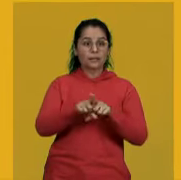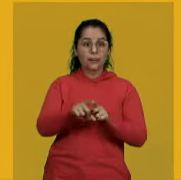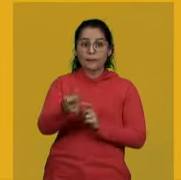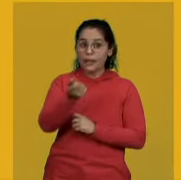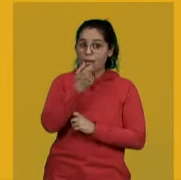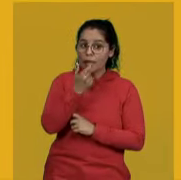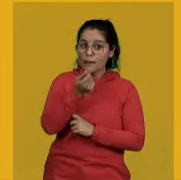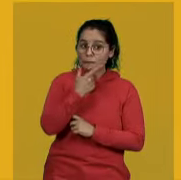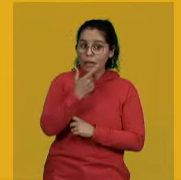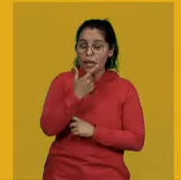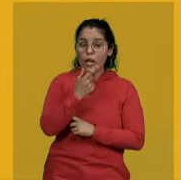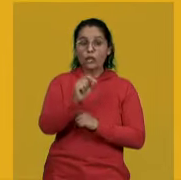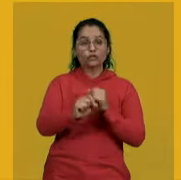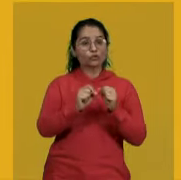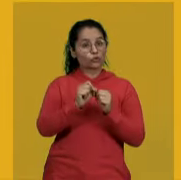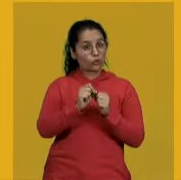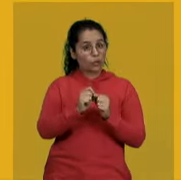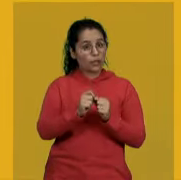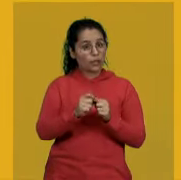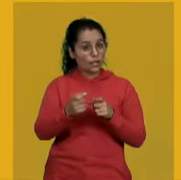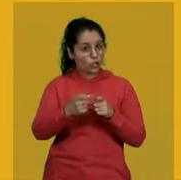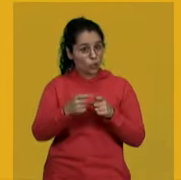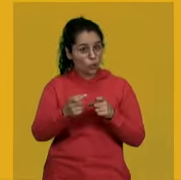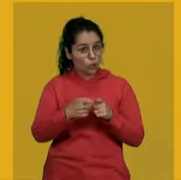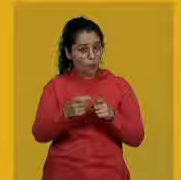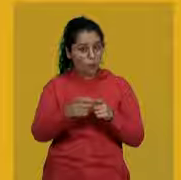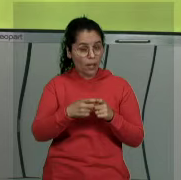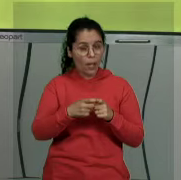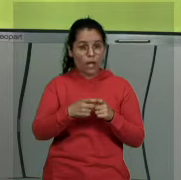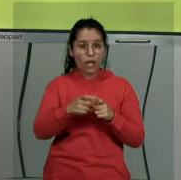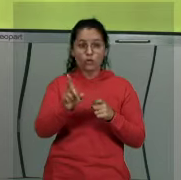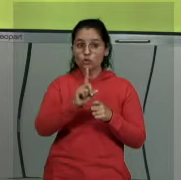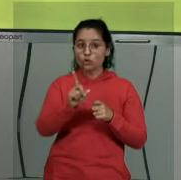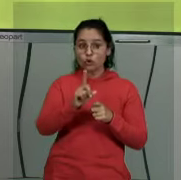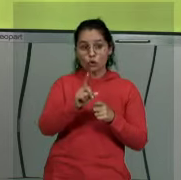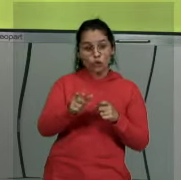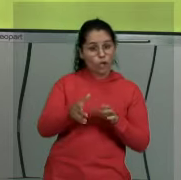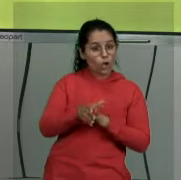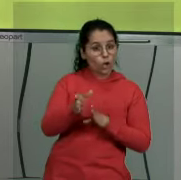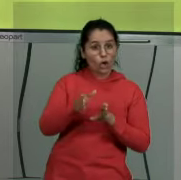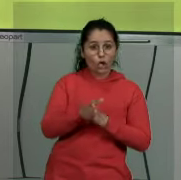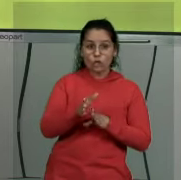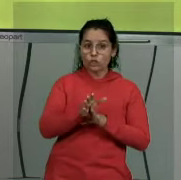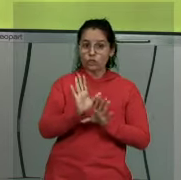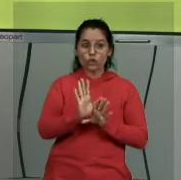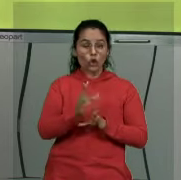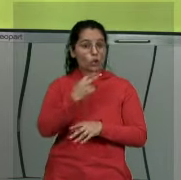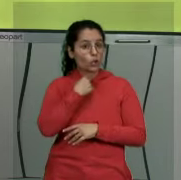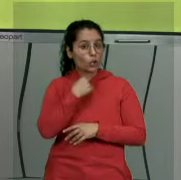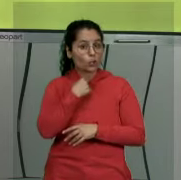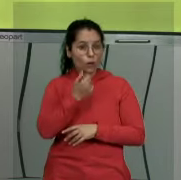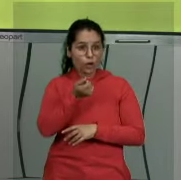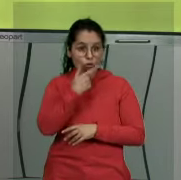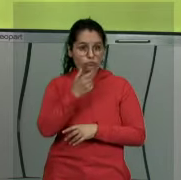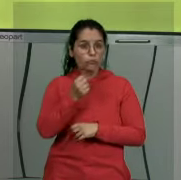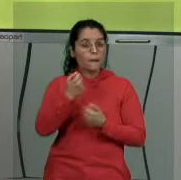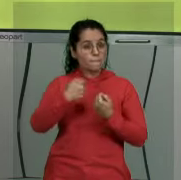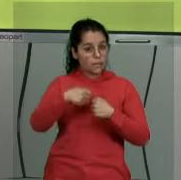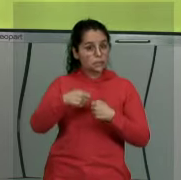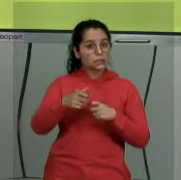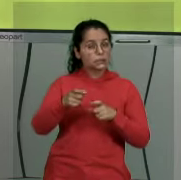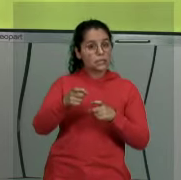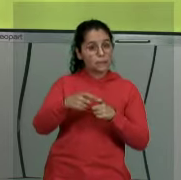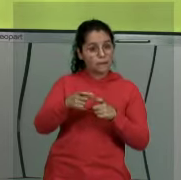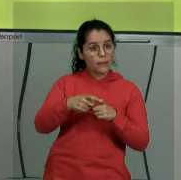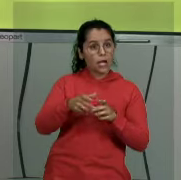remédios controlados não devem ser utilizados, né? Sem receita médica, tem que ter receita médica. Tanto